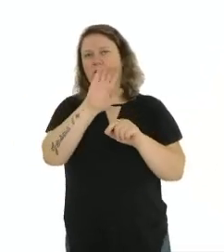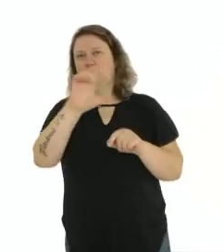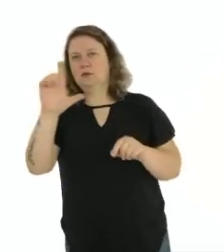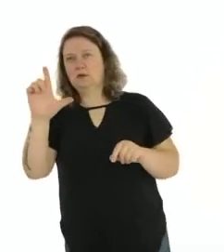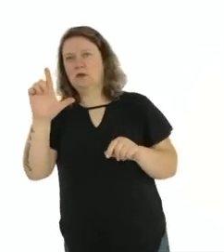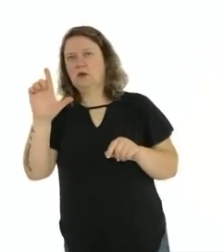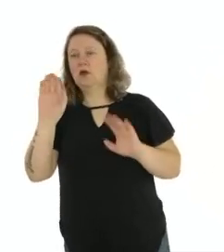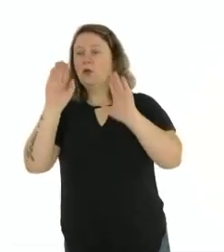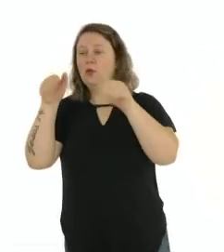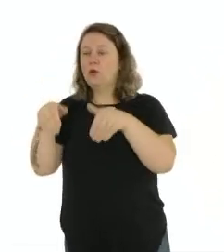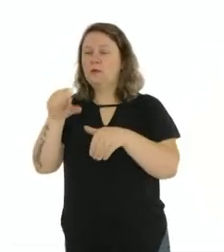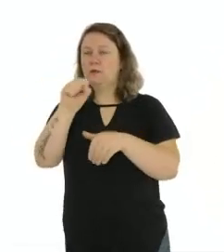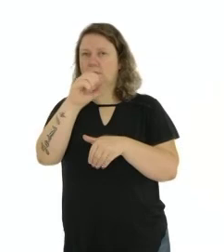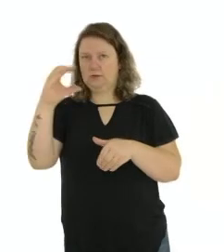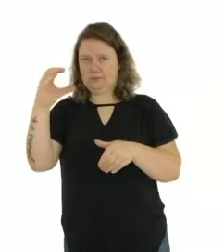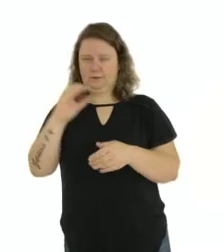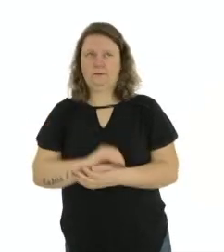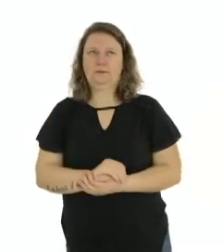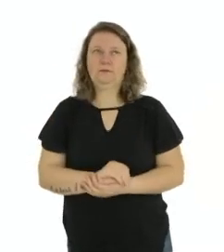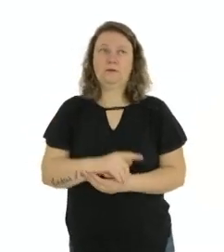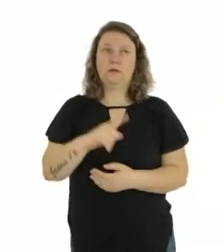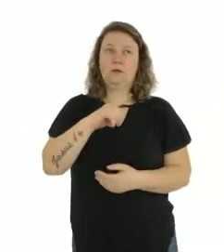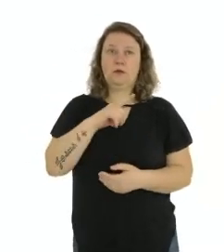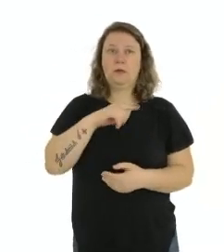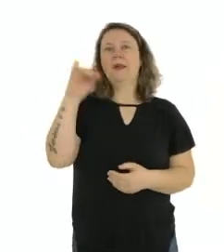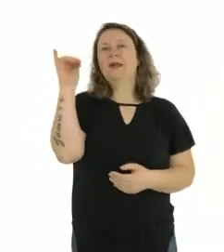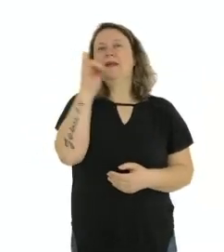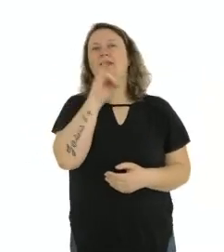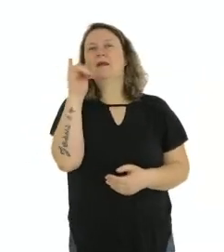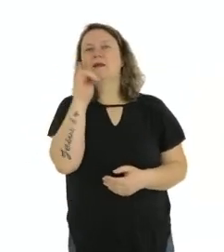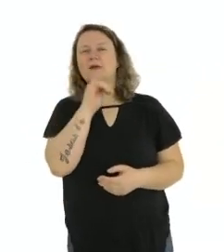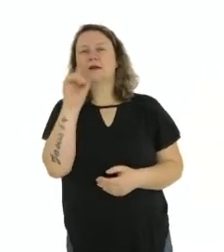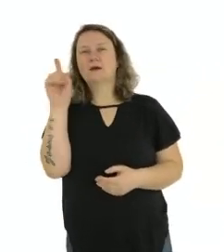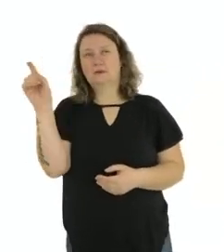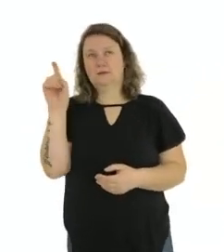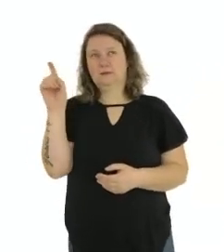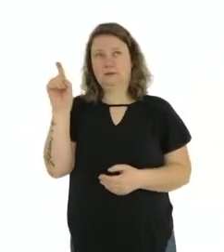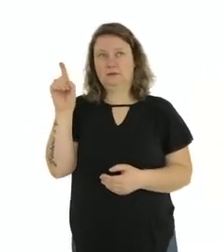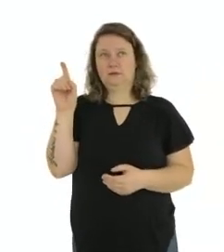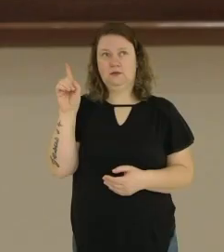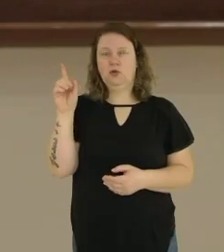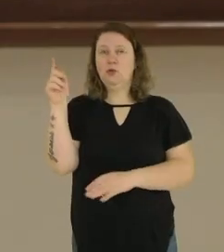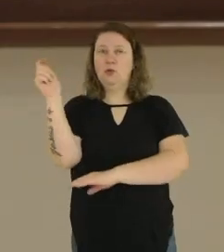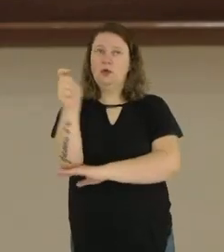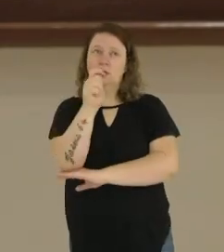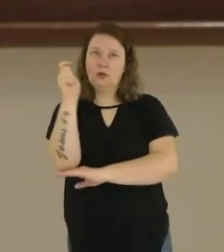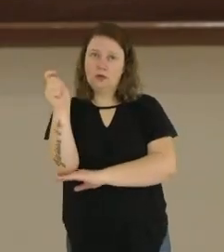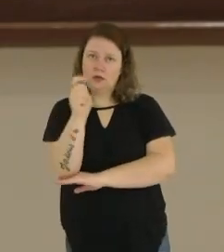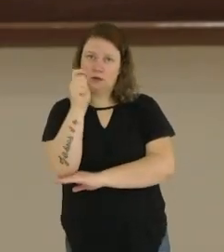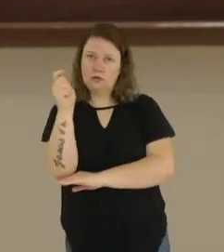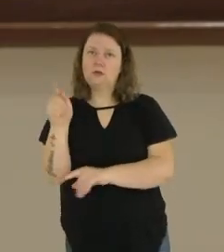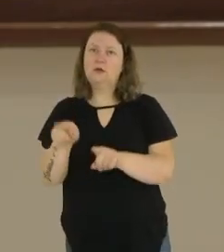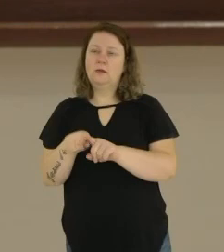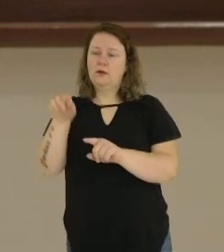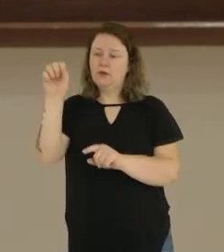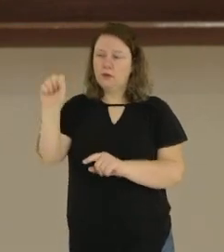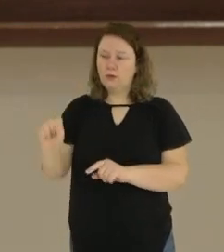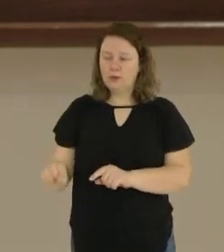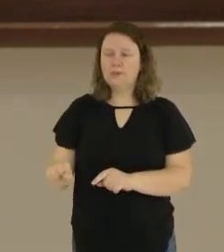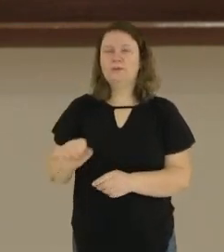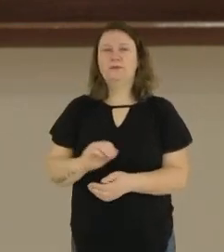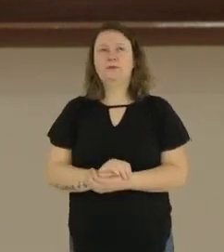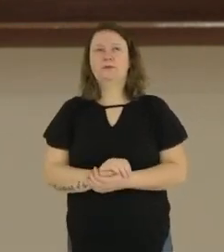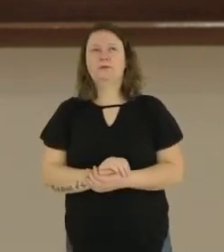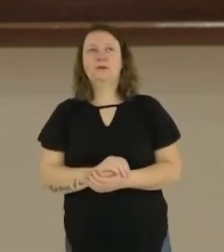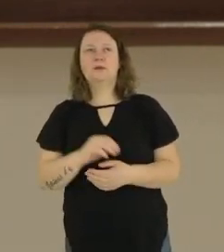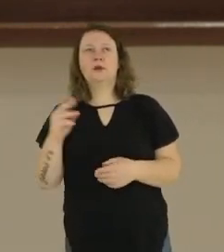ter os italianos que em Caxias do Sul, Garibaldi e Bento Gonçalves, no Rio Grande do Sul, formaram algumas colônias. E nós